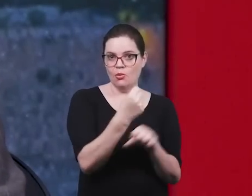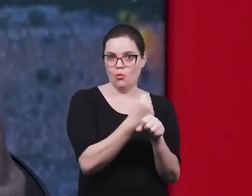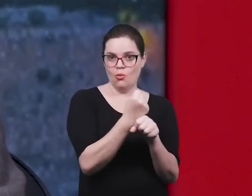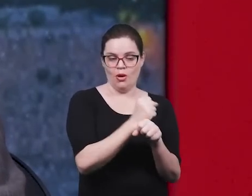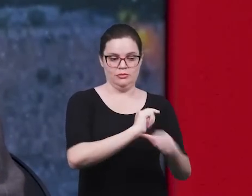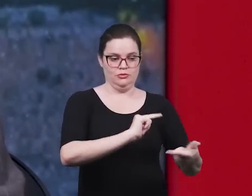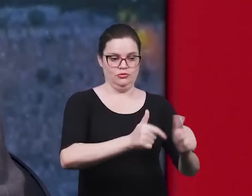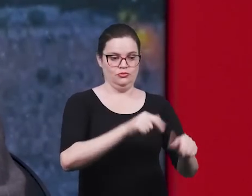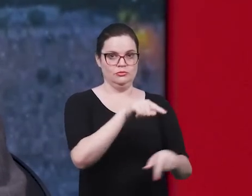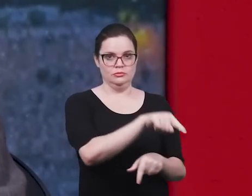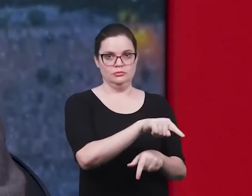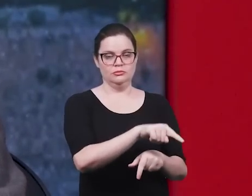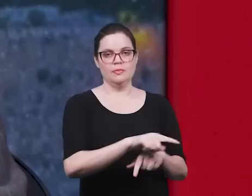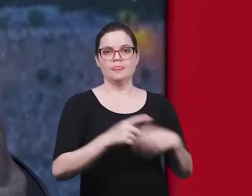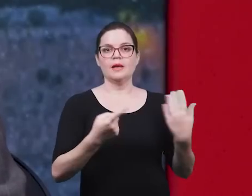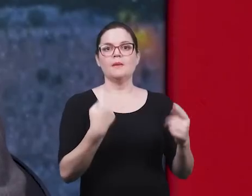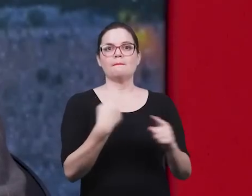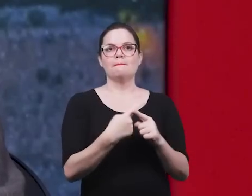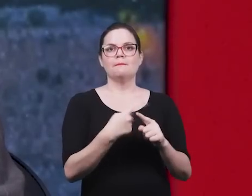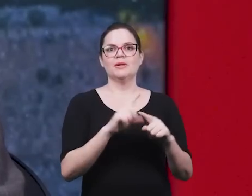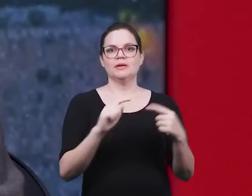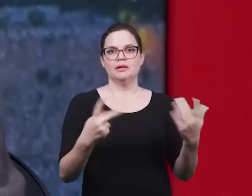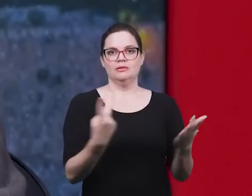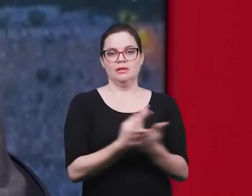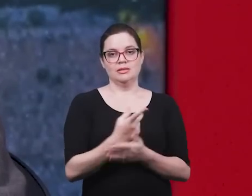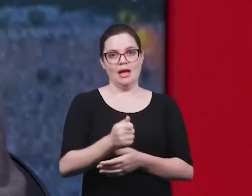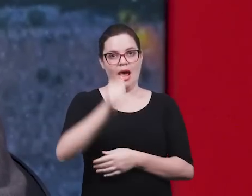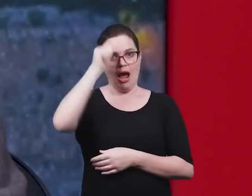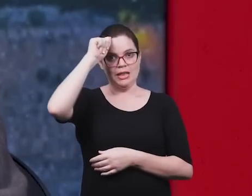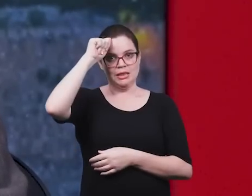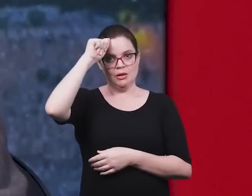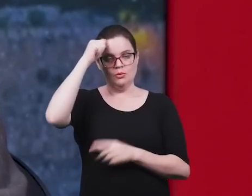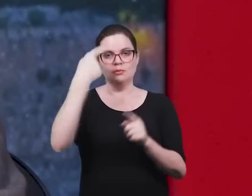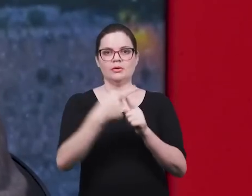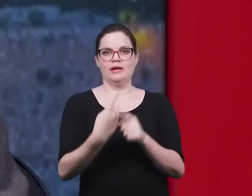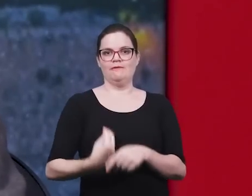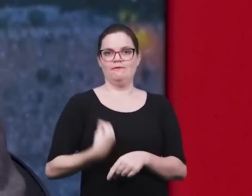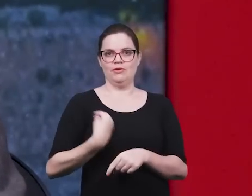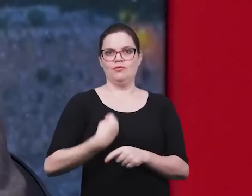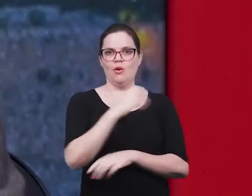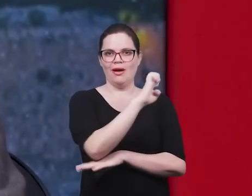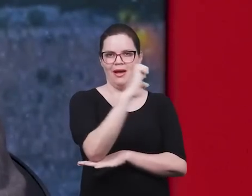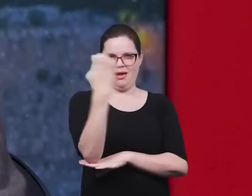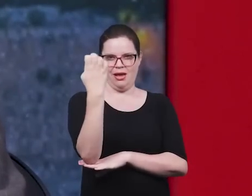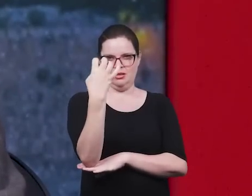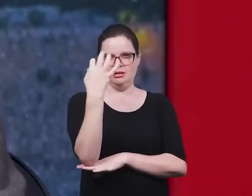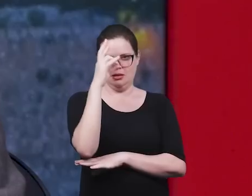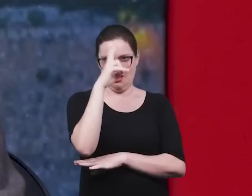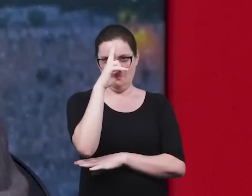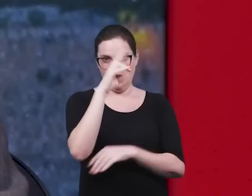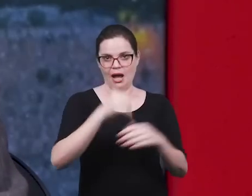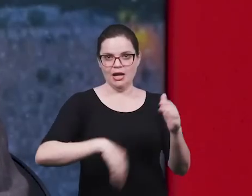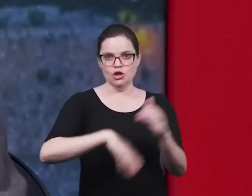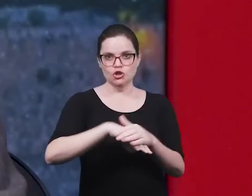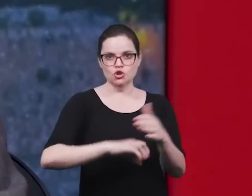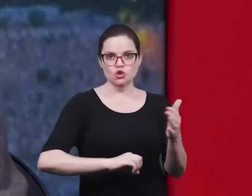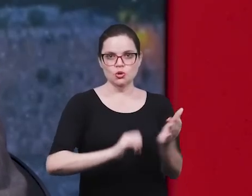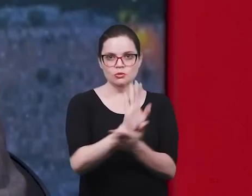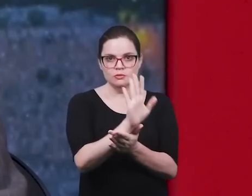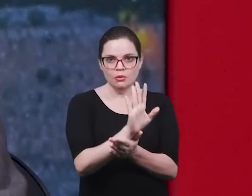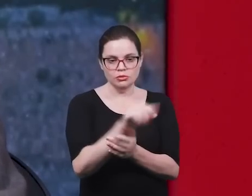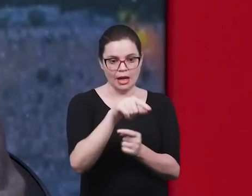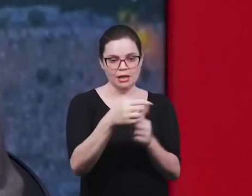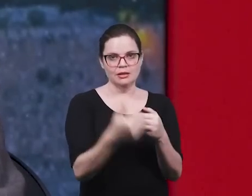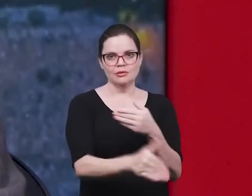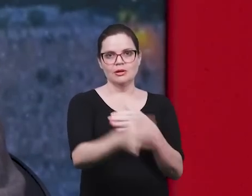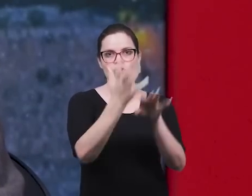Adão, né, quando entra no tempo terreno, né, Adão viveu na eternidade. Quando os dias começam a ser contados, porque no Éden